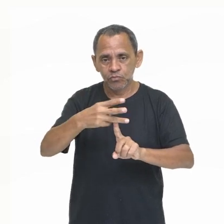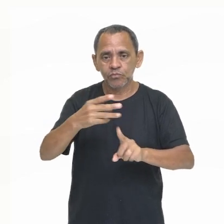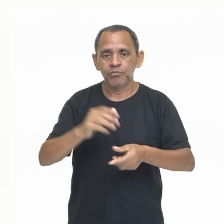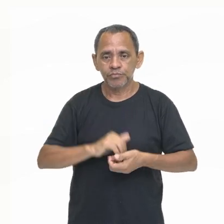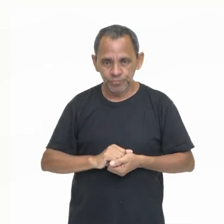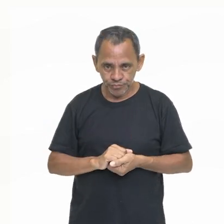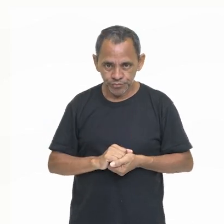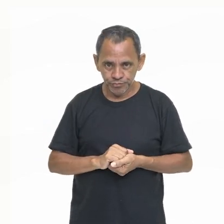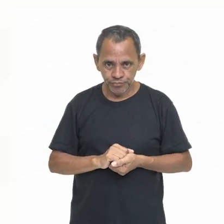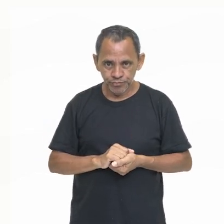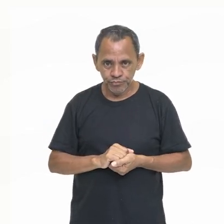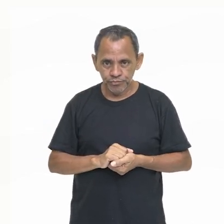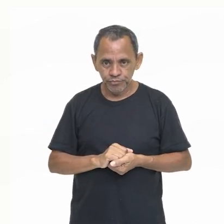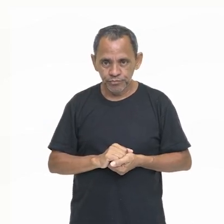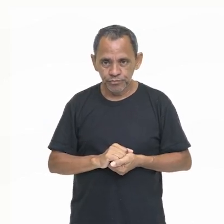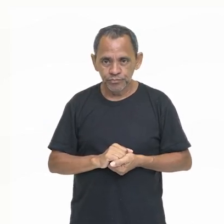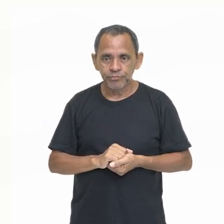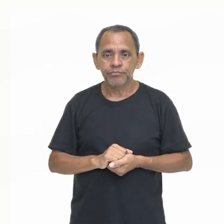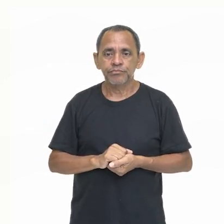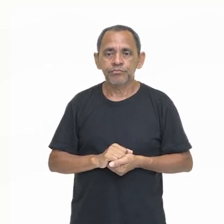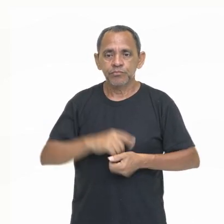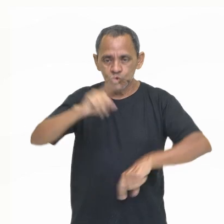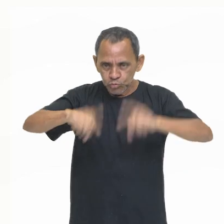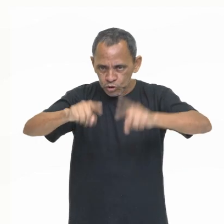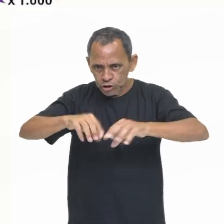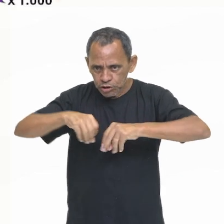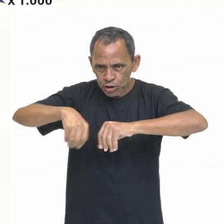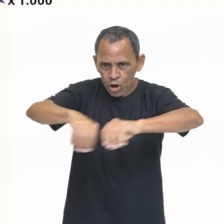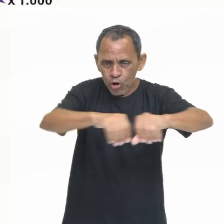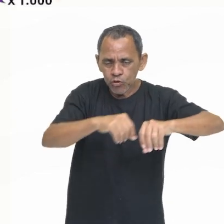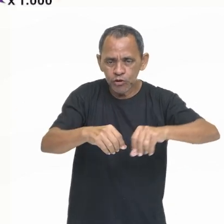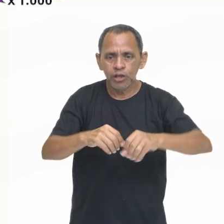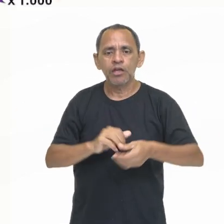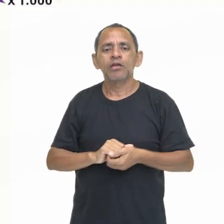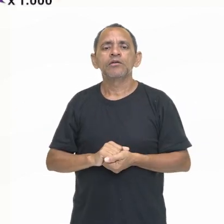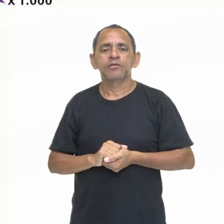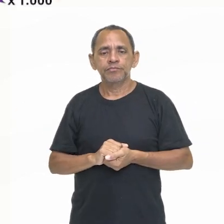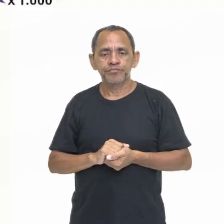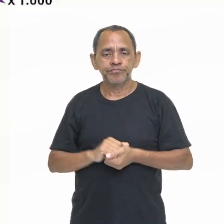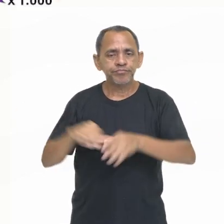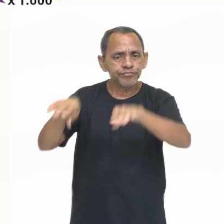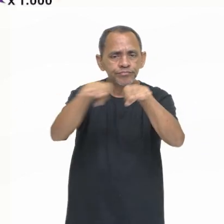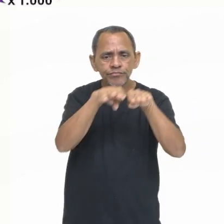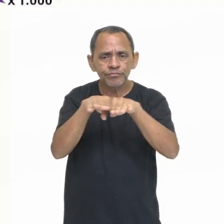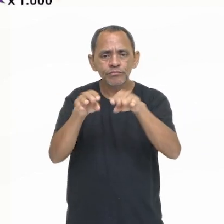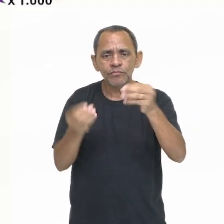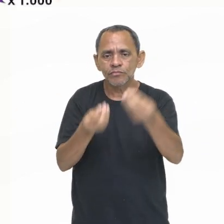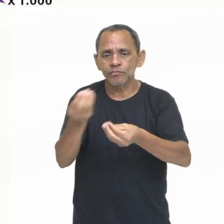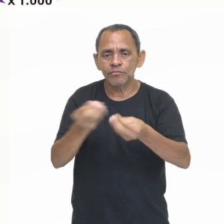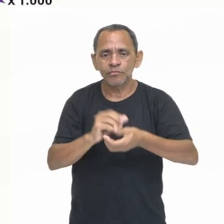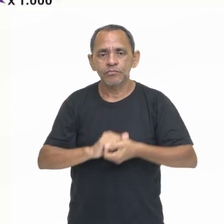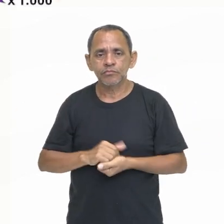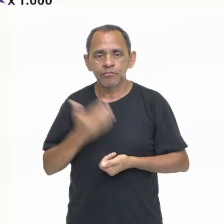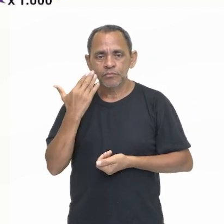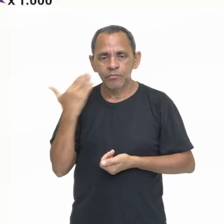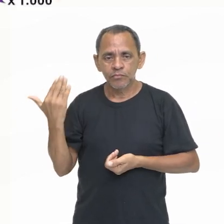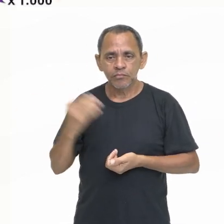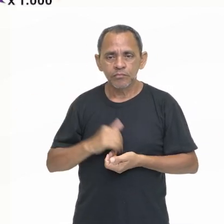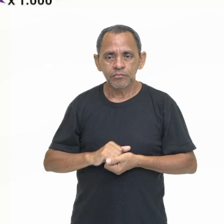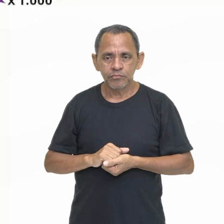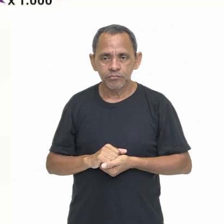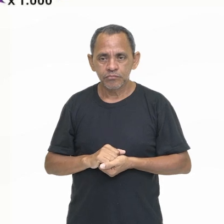a gente vai seguindo o nosso esquema aqui, ó, partir de metros cúbicos e chegando